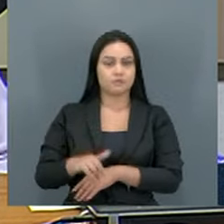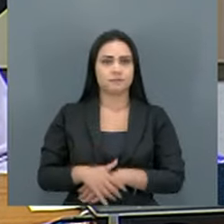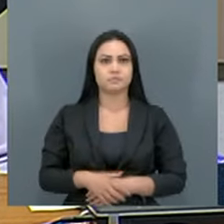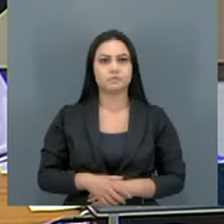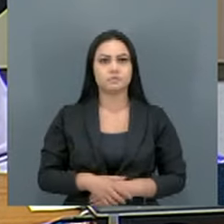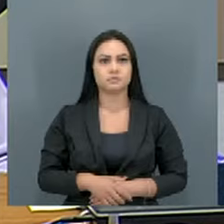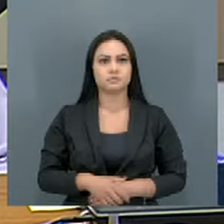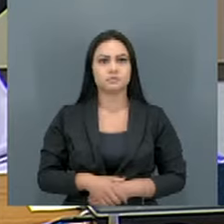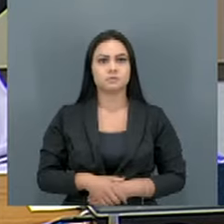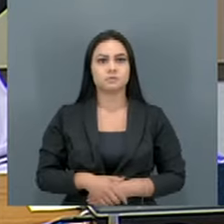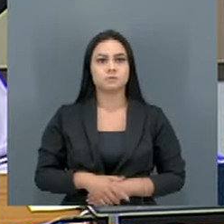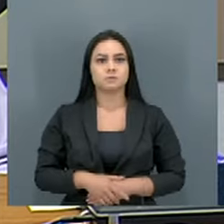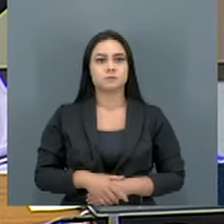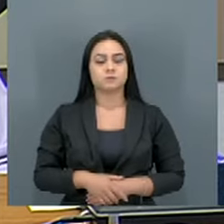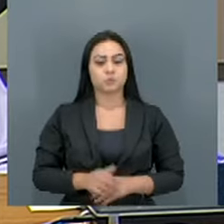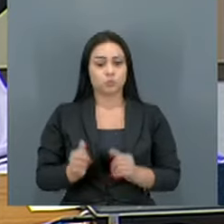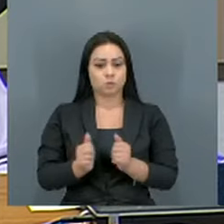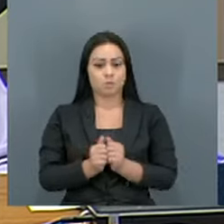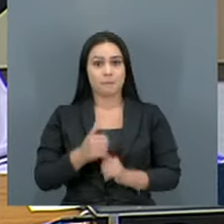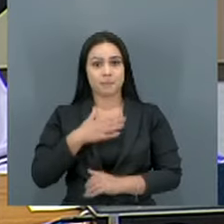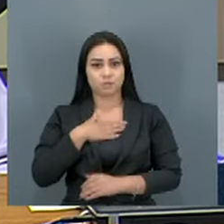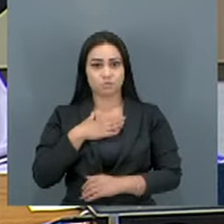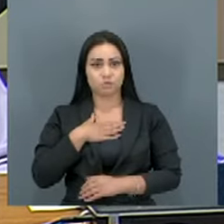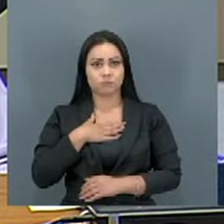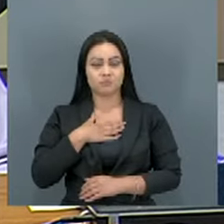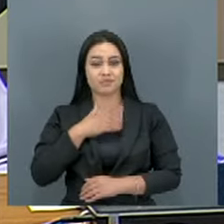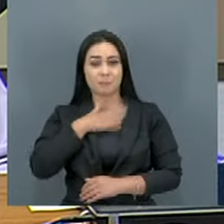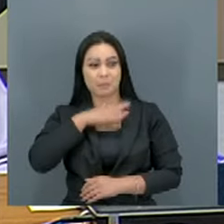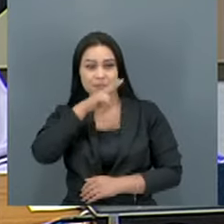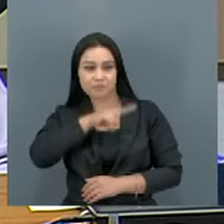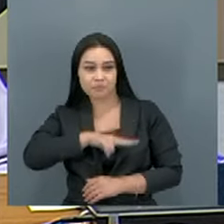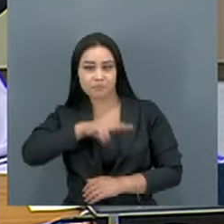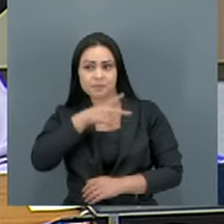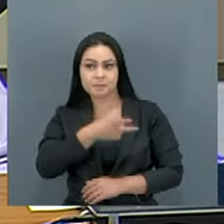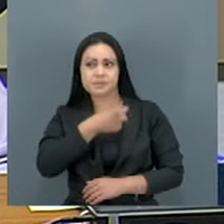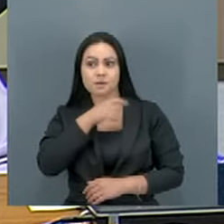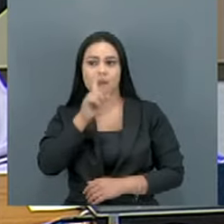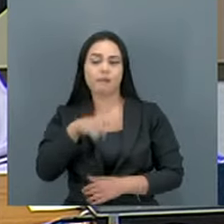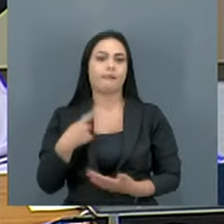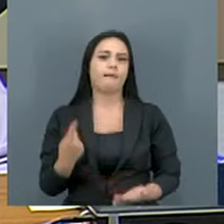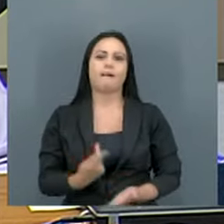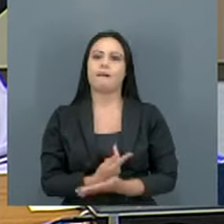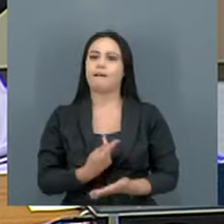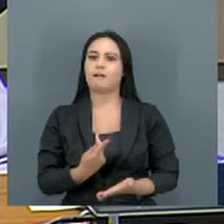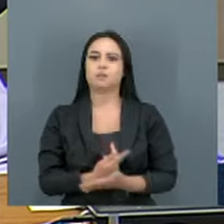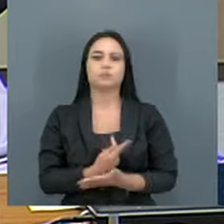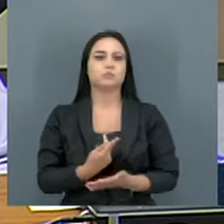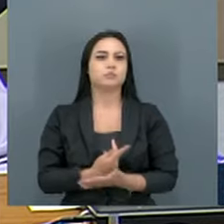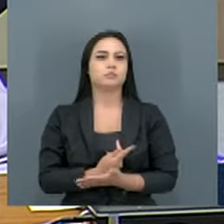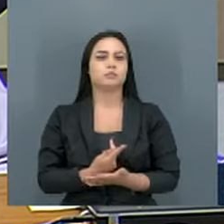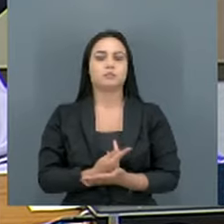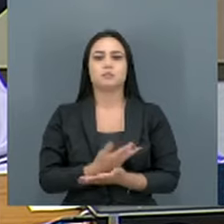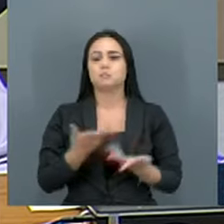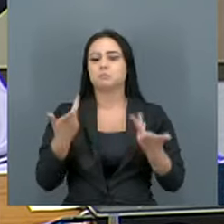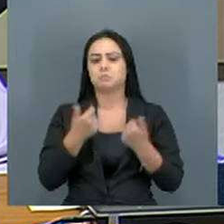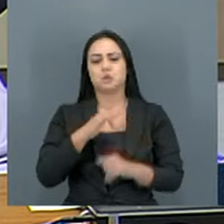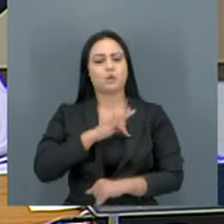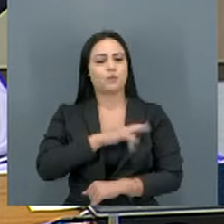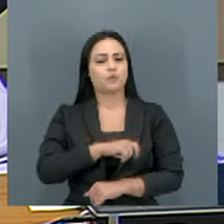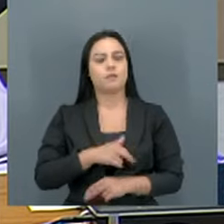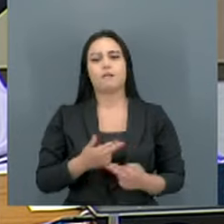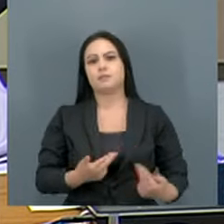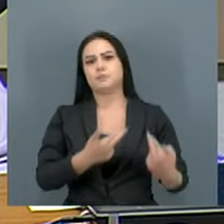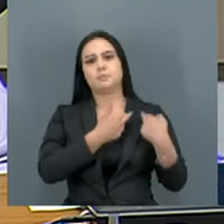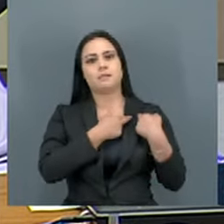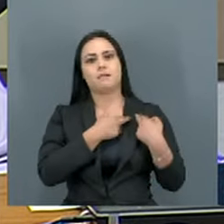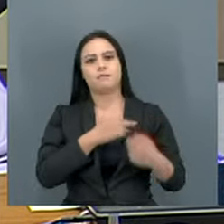Esse aí, comigo, a minha visão é uma coisa errada. Quem é melhor, que a FUNAI, que